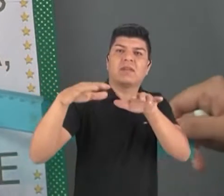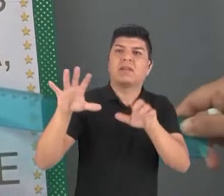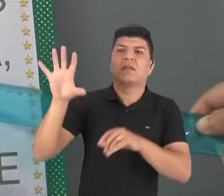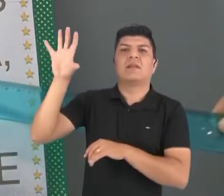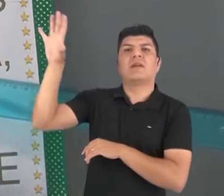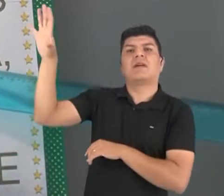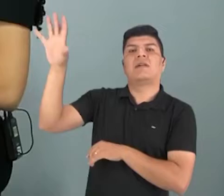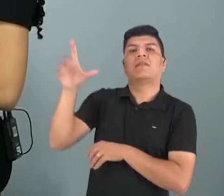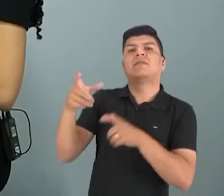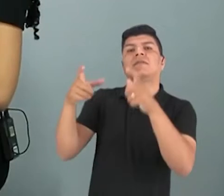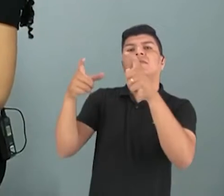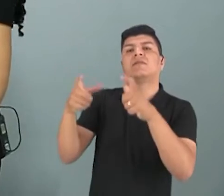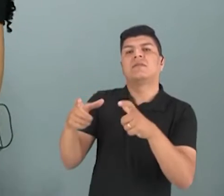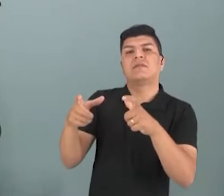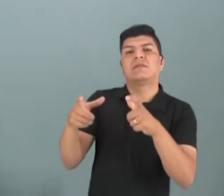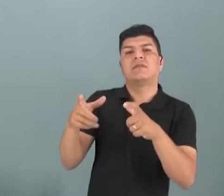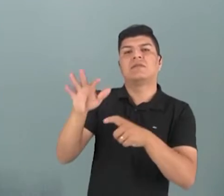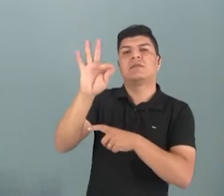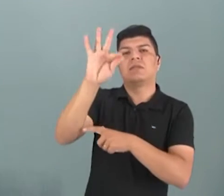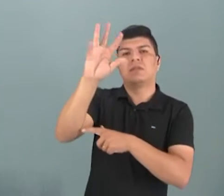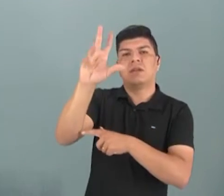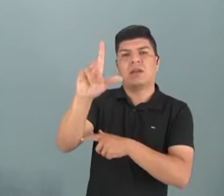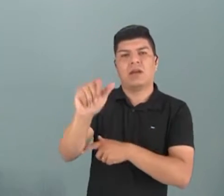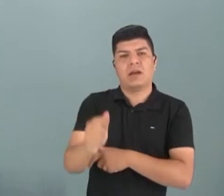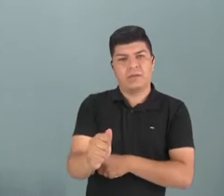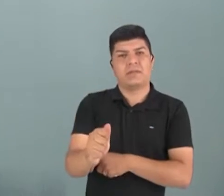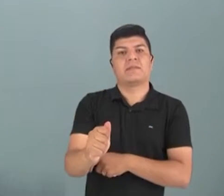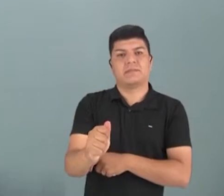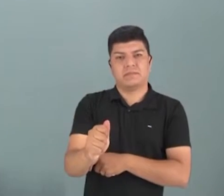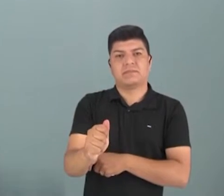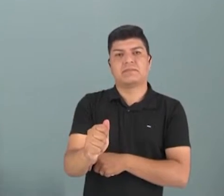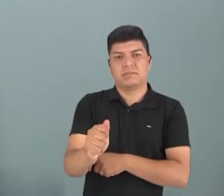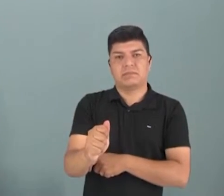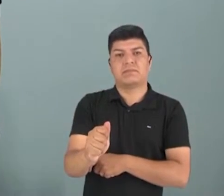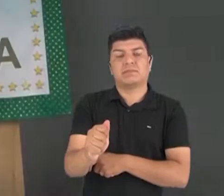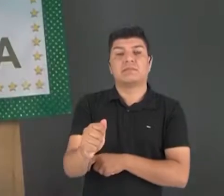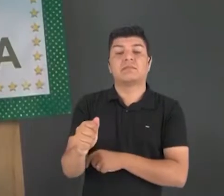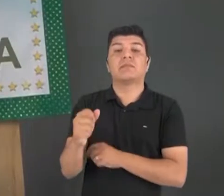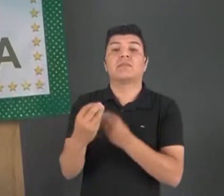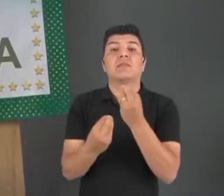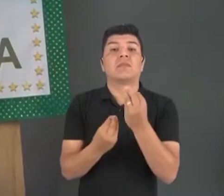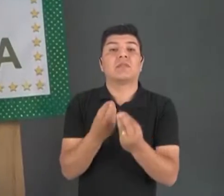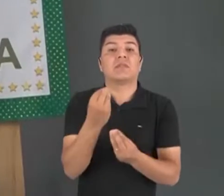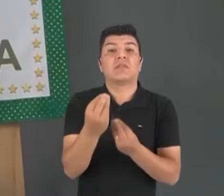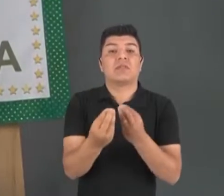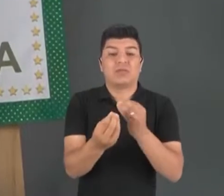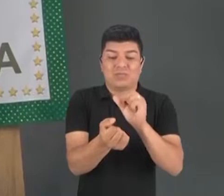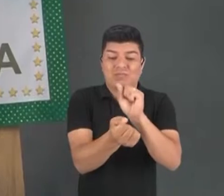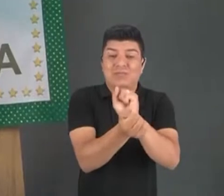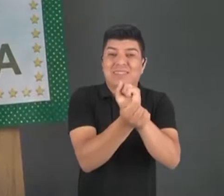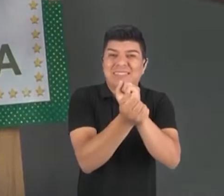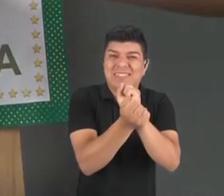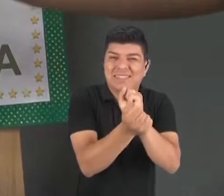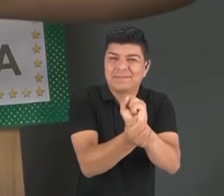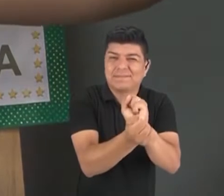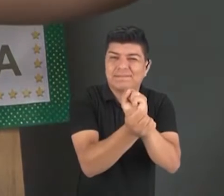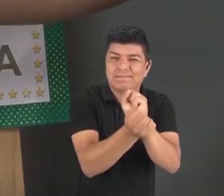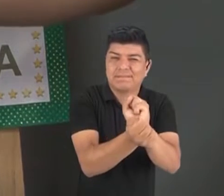da África vieram como escravos